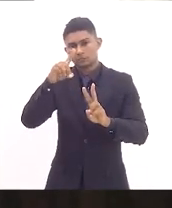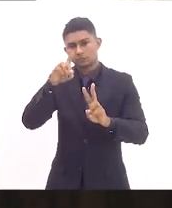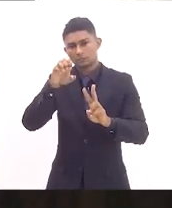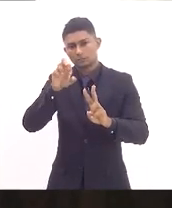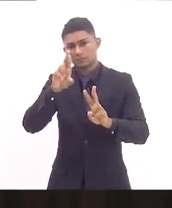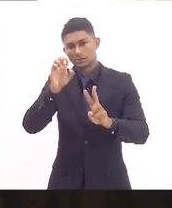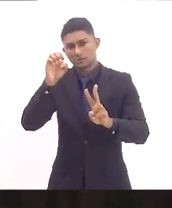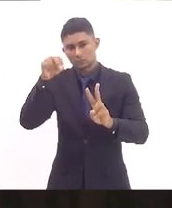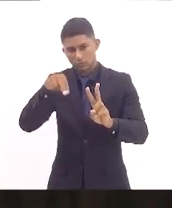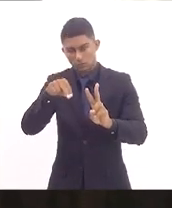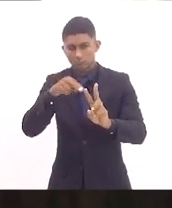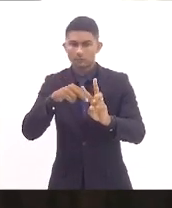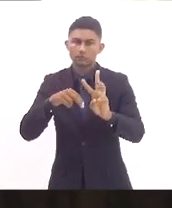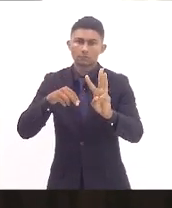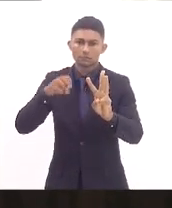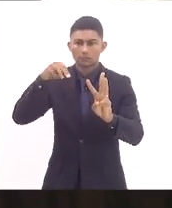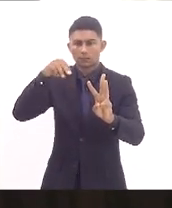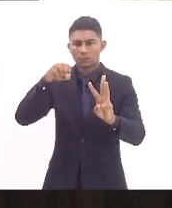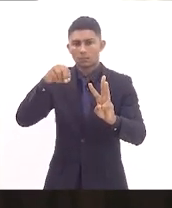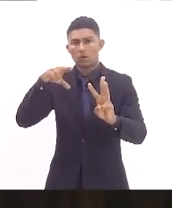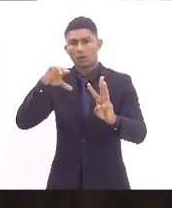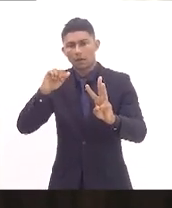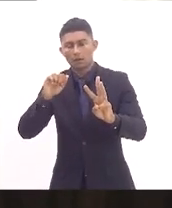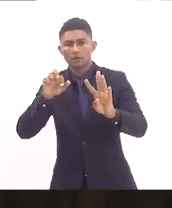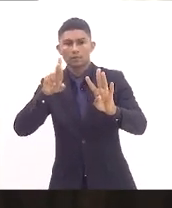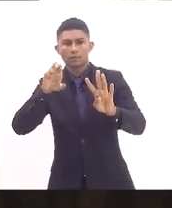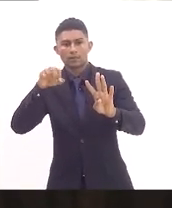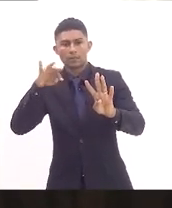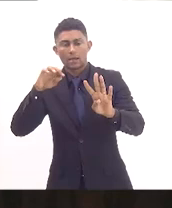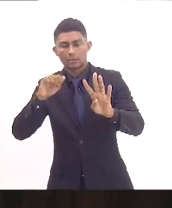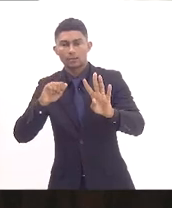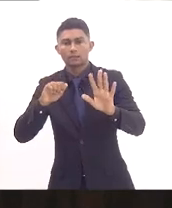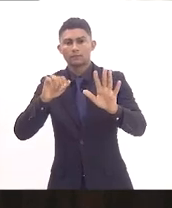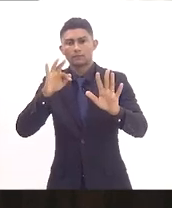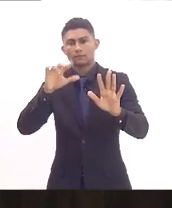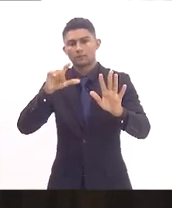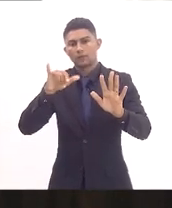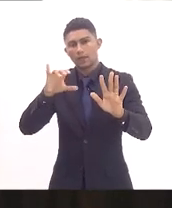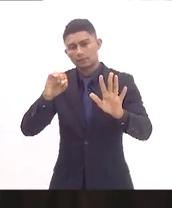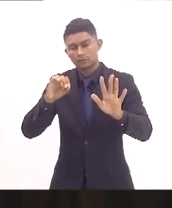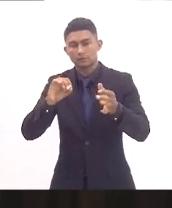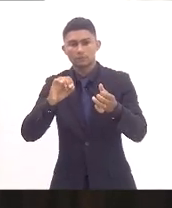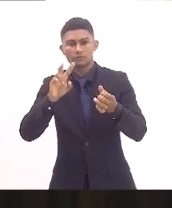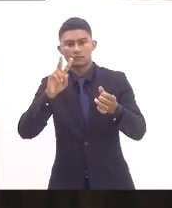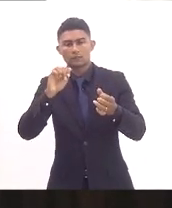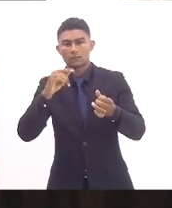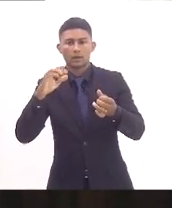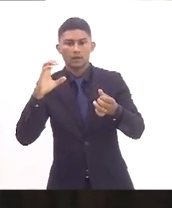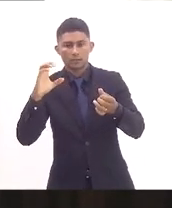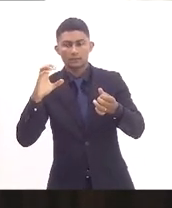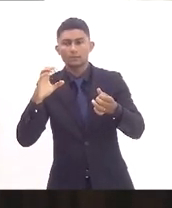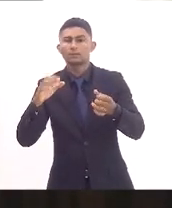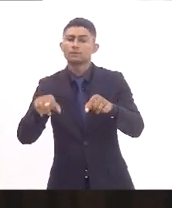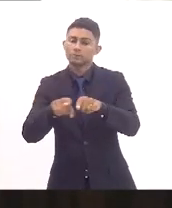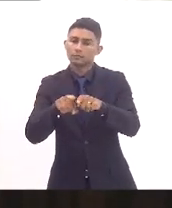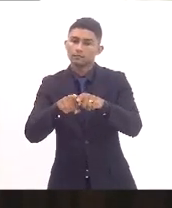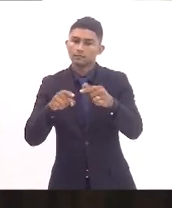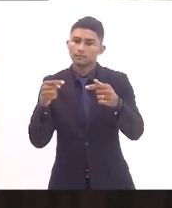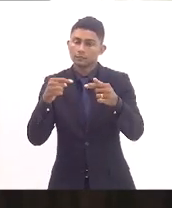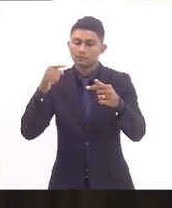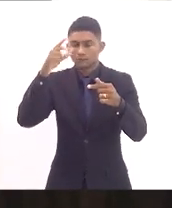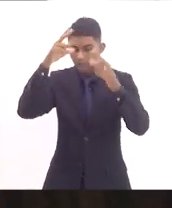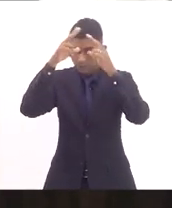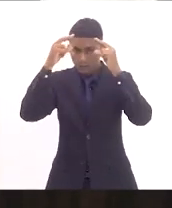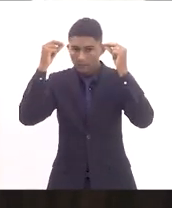Moraes Mônica pediu Renata pediu Flávio pediu Valdete pediu e também vermelha